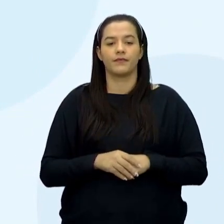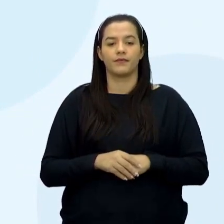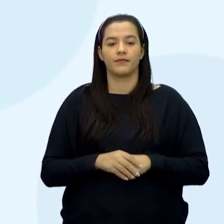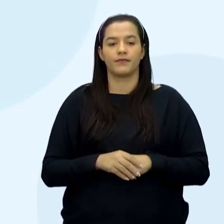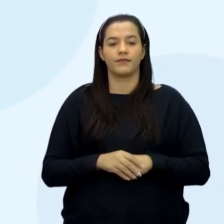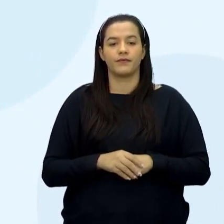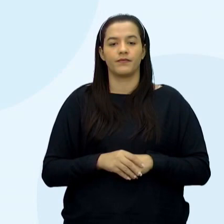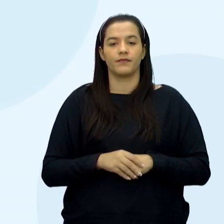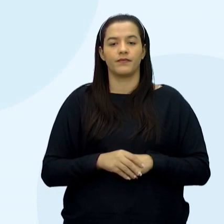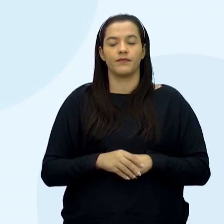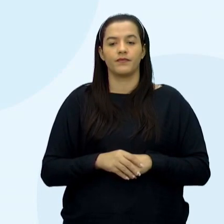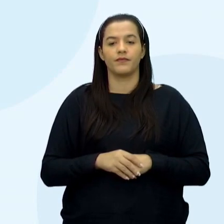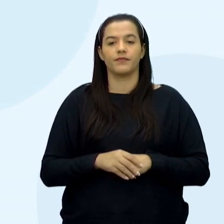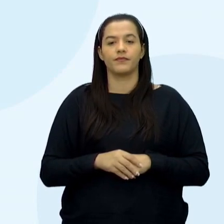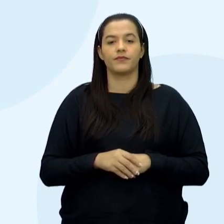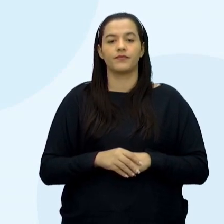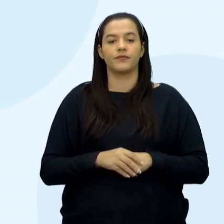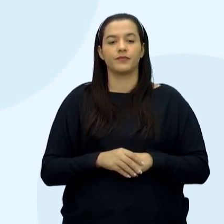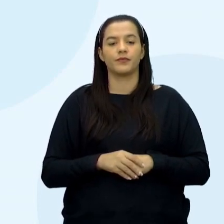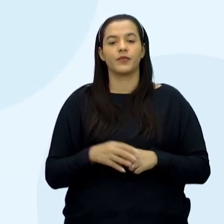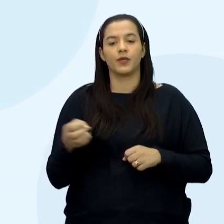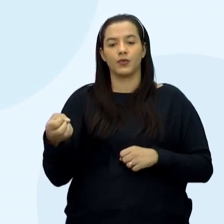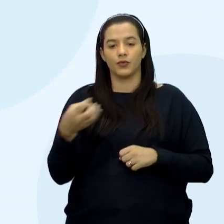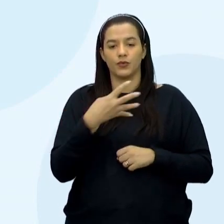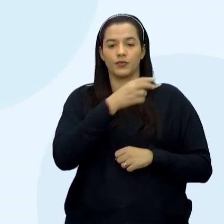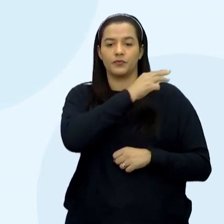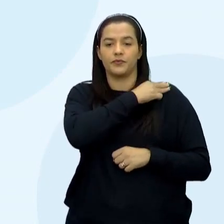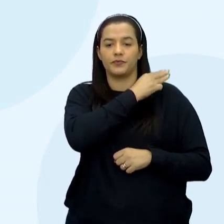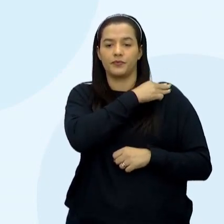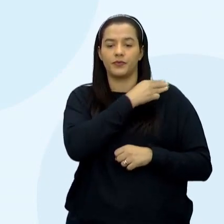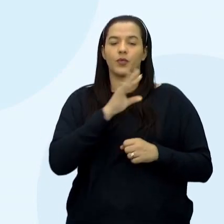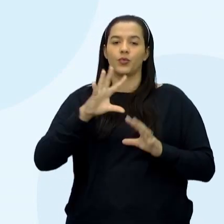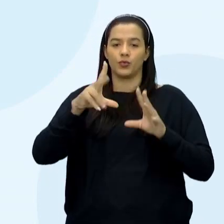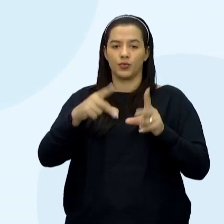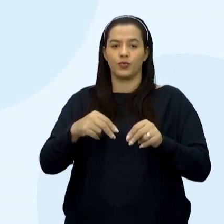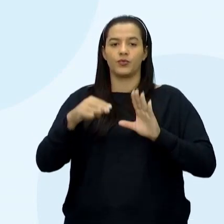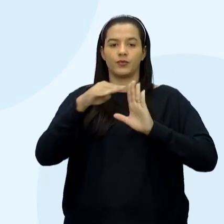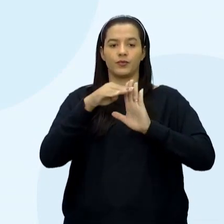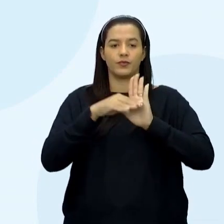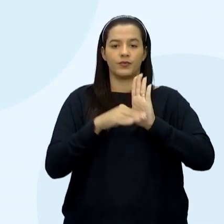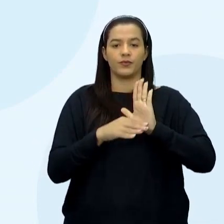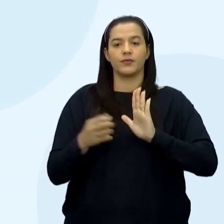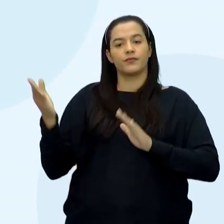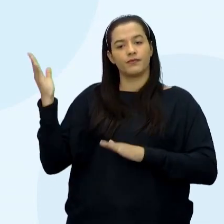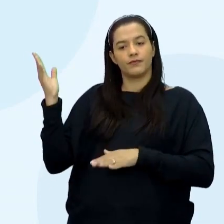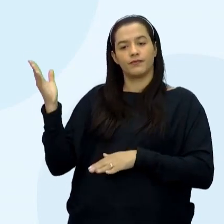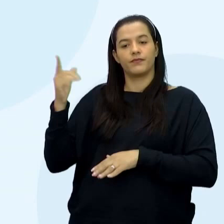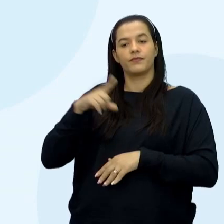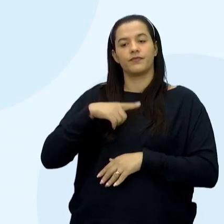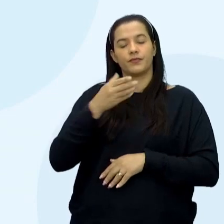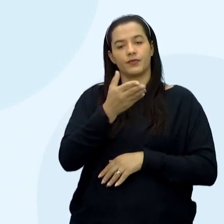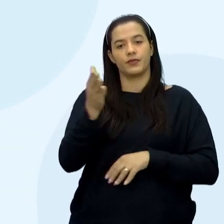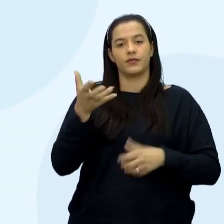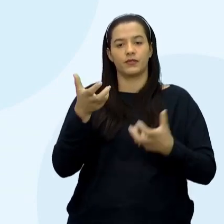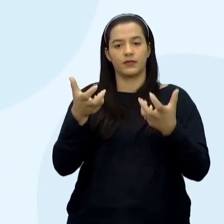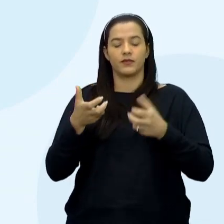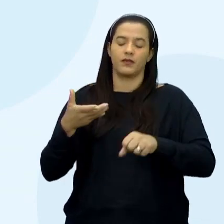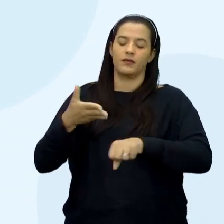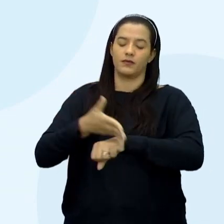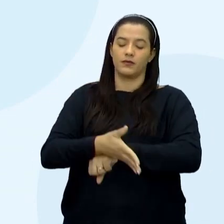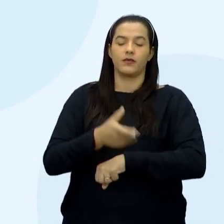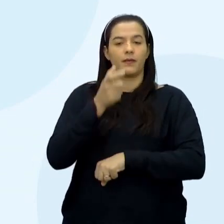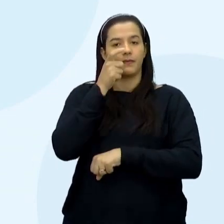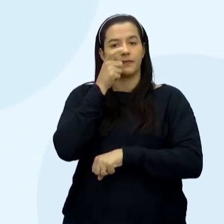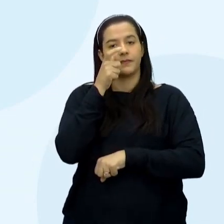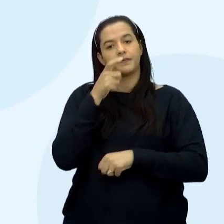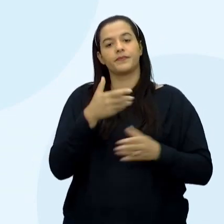né, que são os mapas, e o novo ensino médio. Então tem tudo aí para vocês, se vocês quiserem acessar para saber